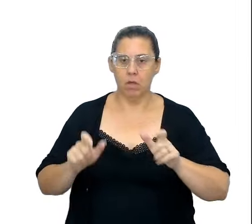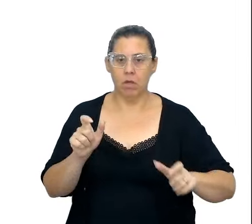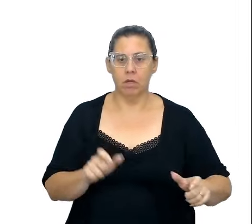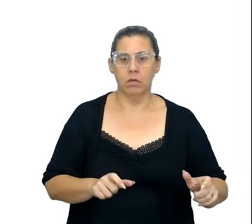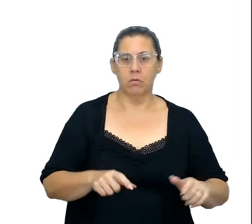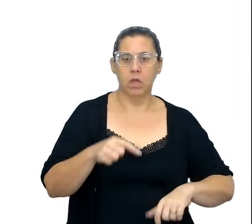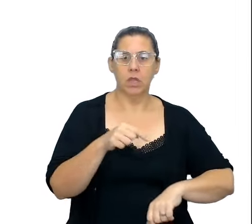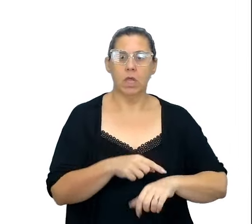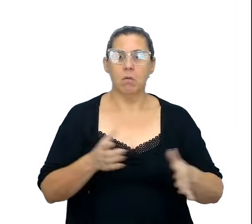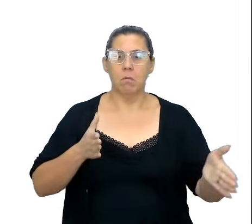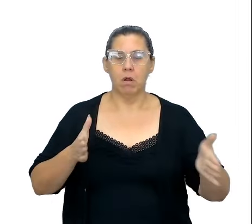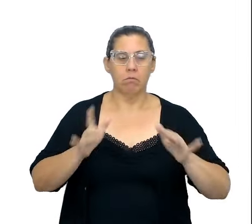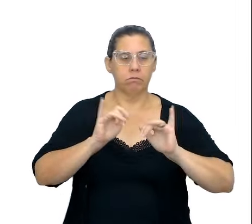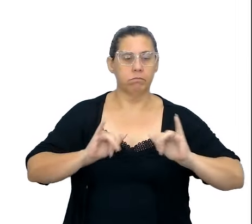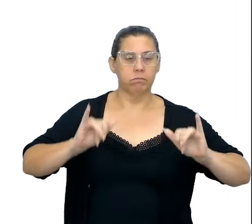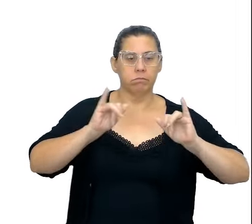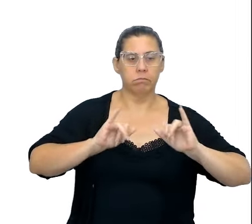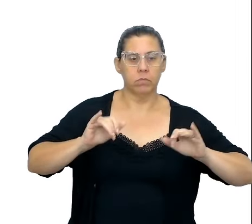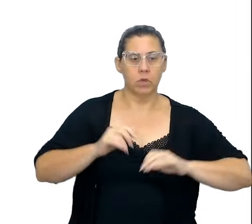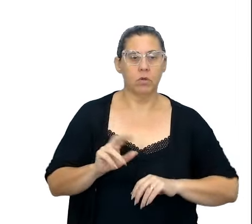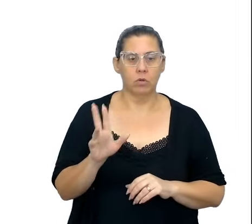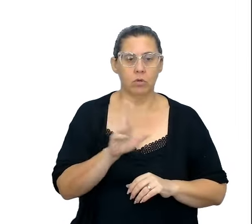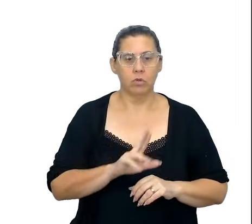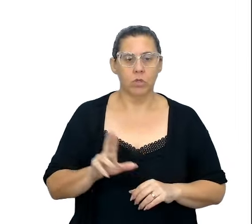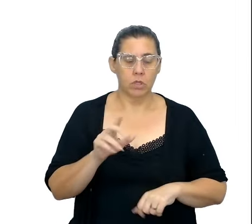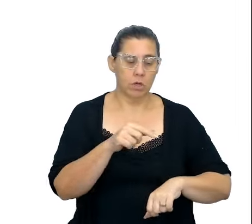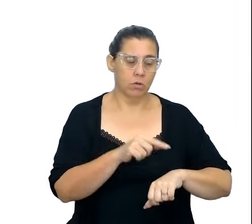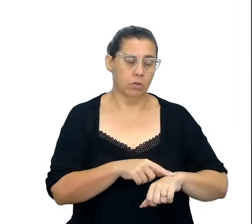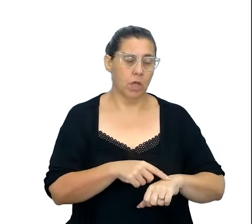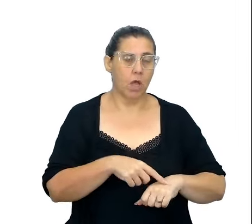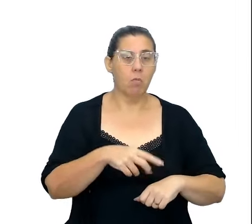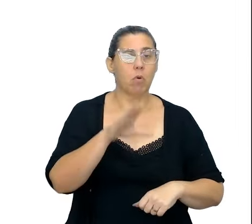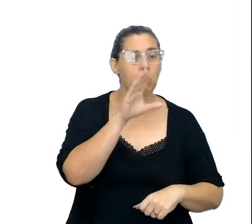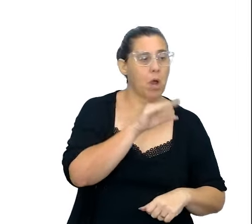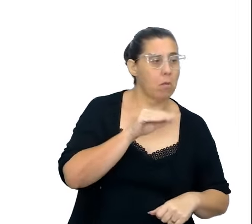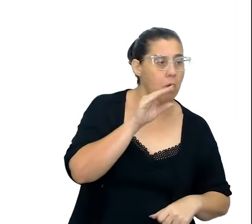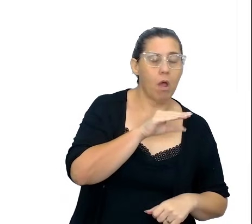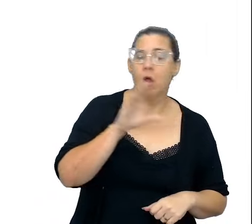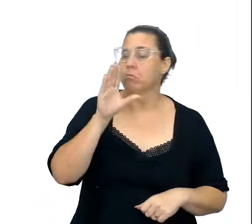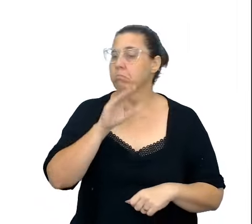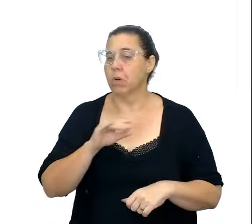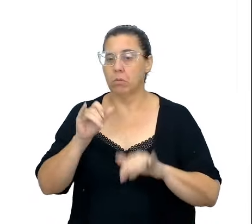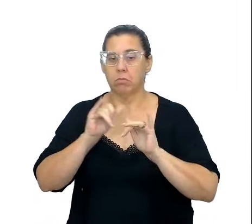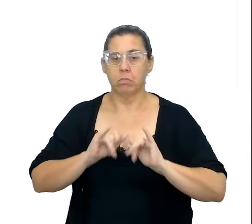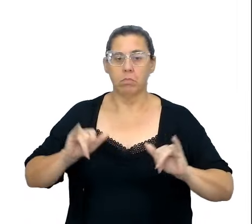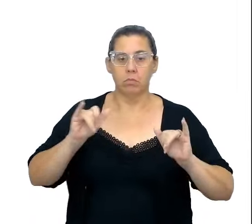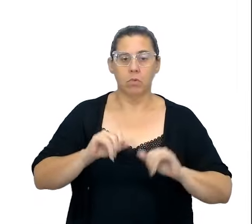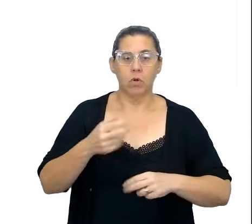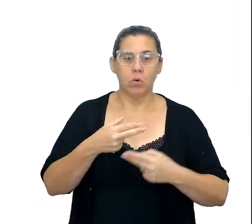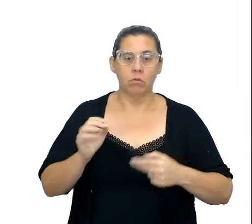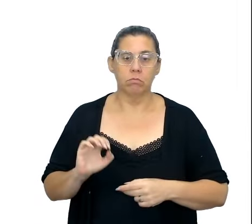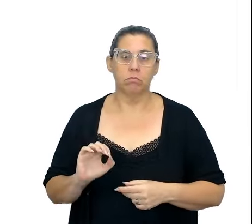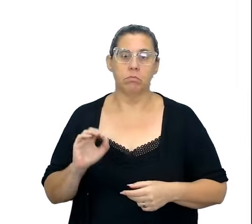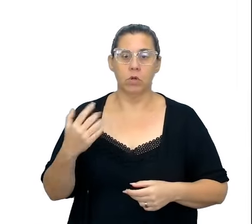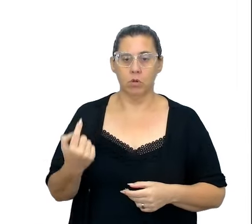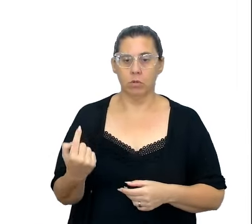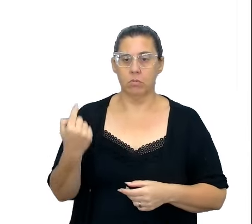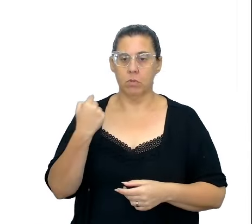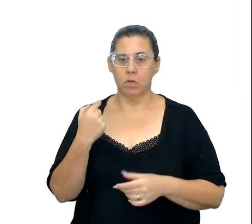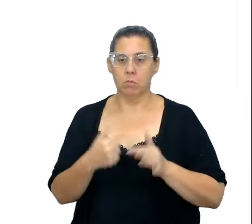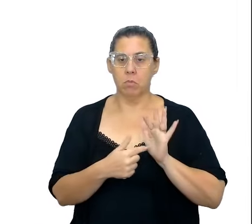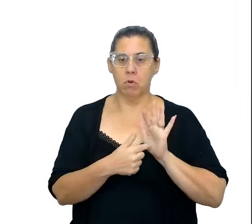tempo, espaço e narrador, utilizando os tempos verbais adequados à narração de fatos passados,